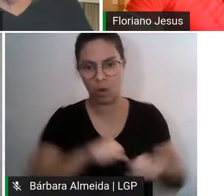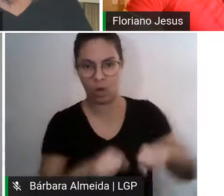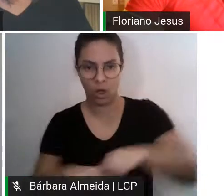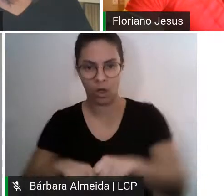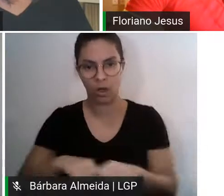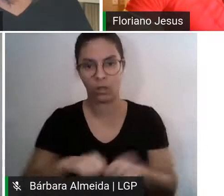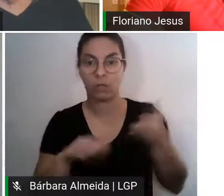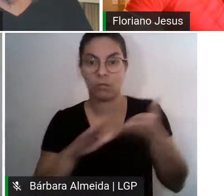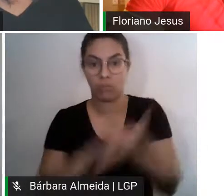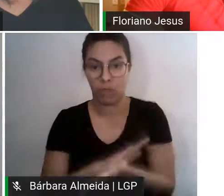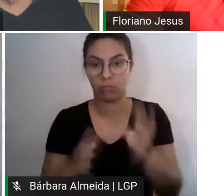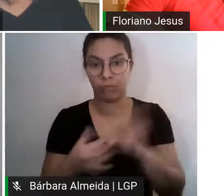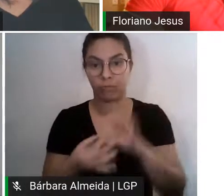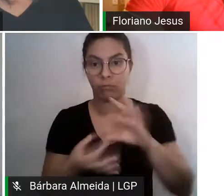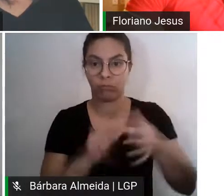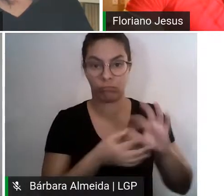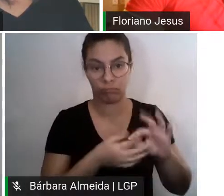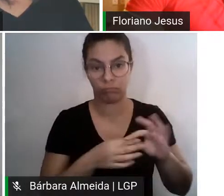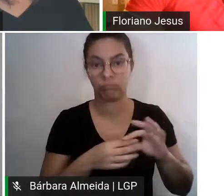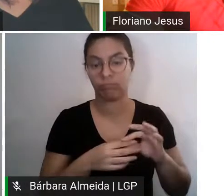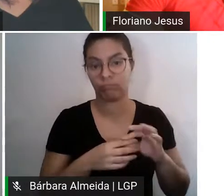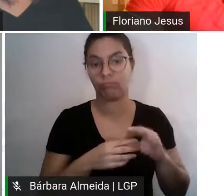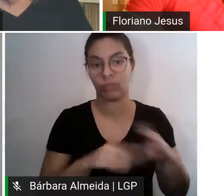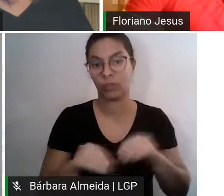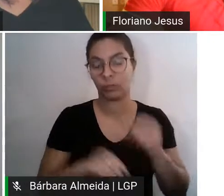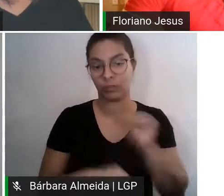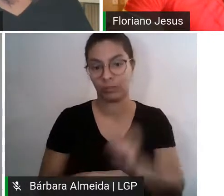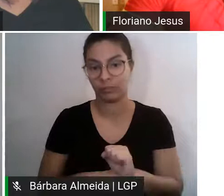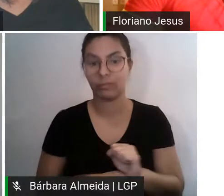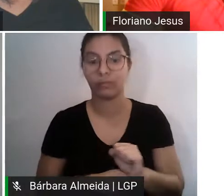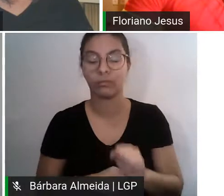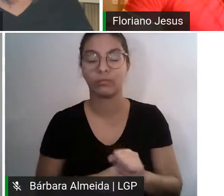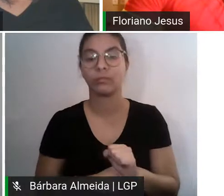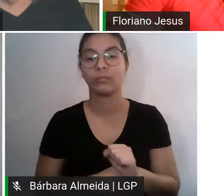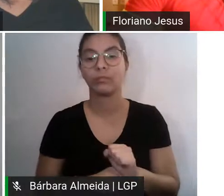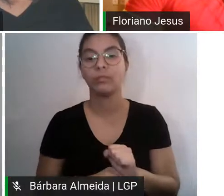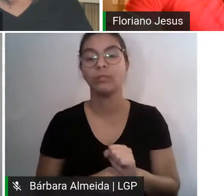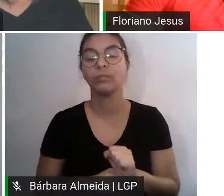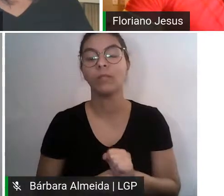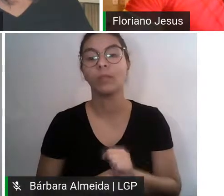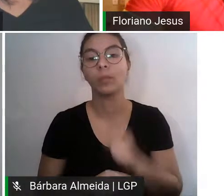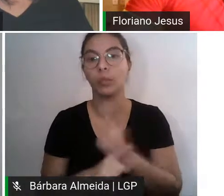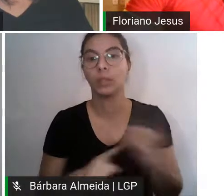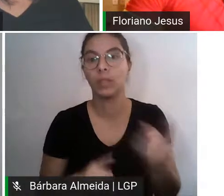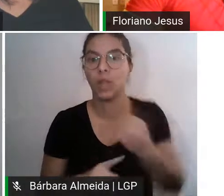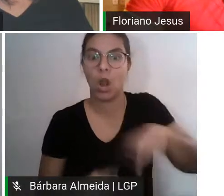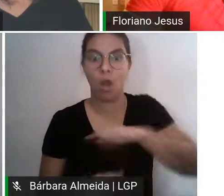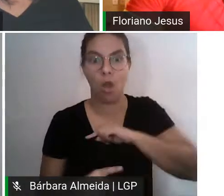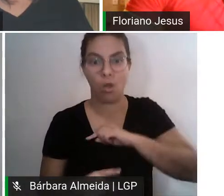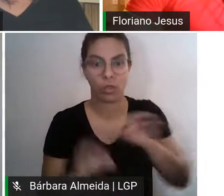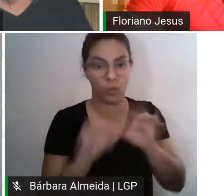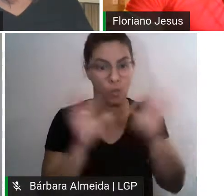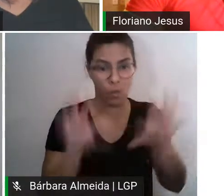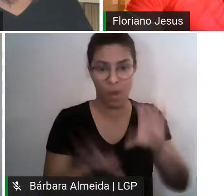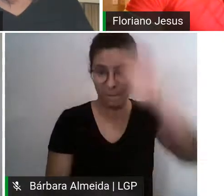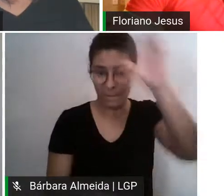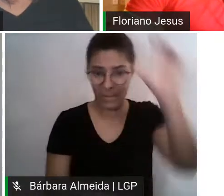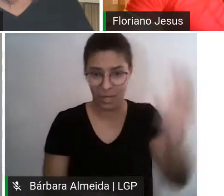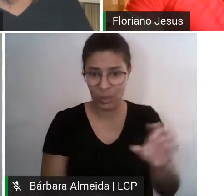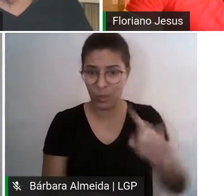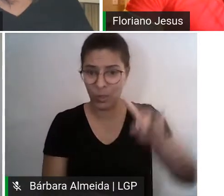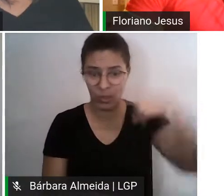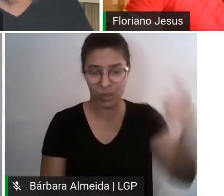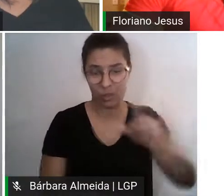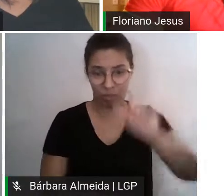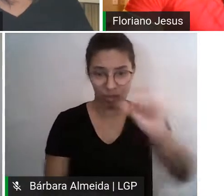projeto paralímpico para melhorar as condições, porque comparando aos outros países, nomeadamente a Itália,